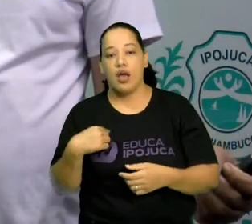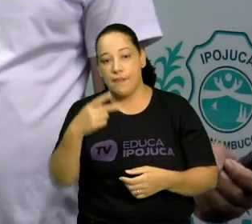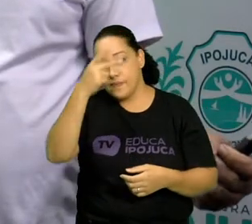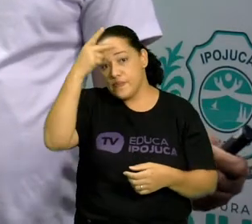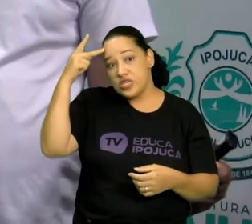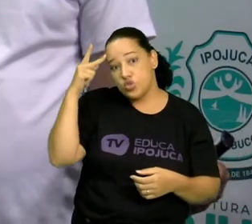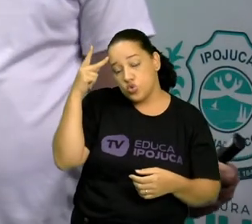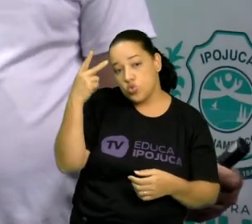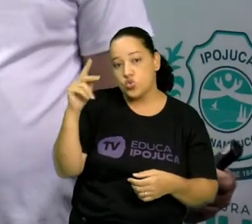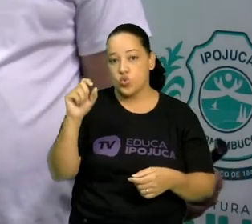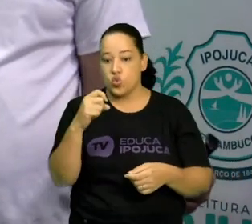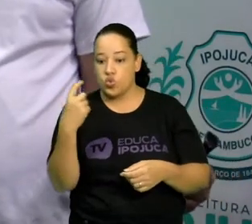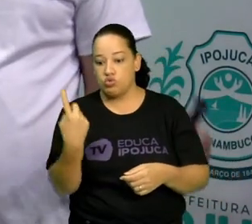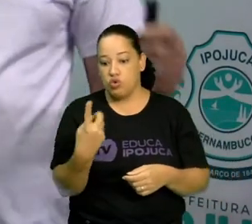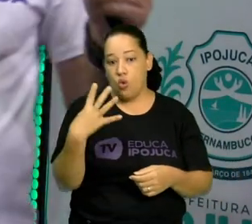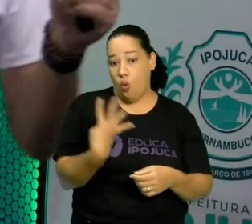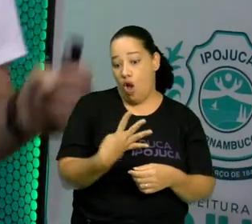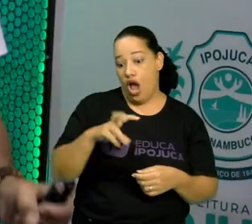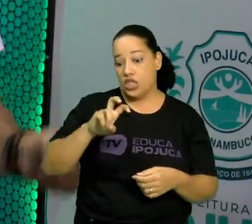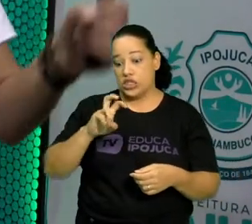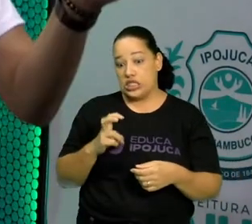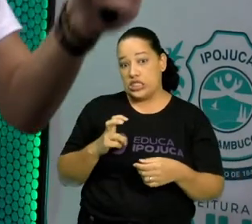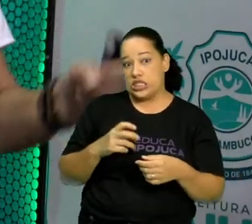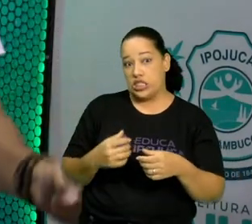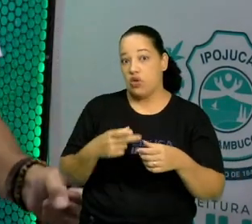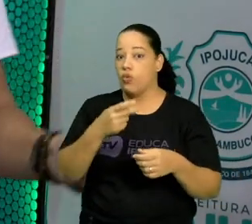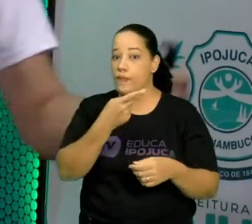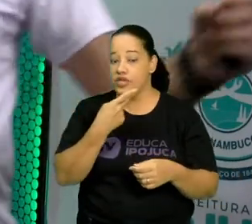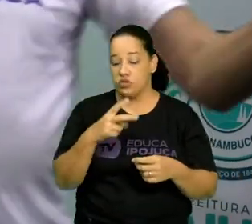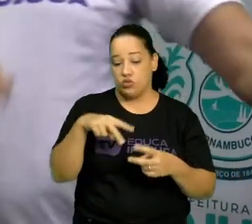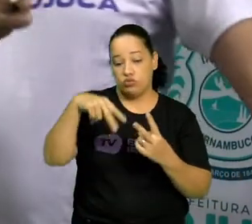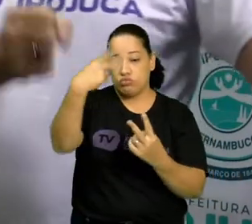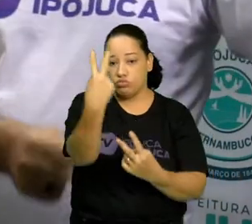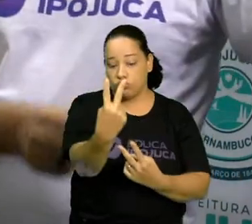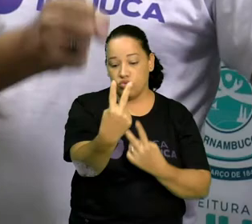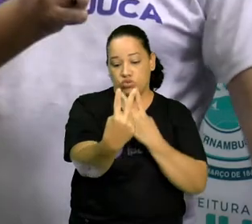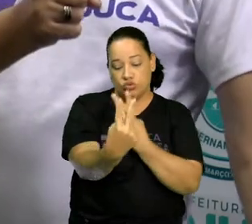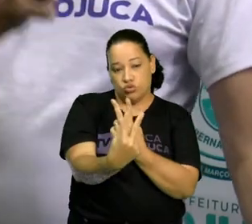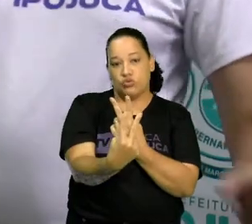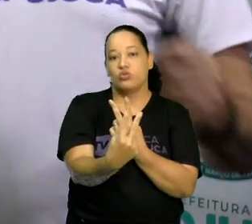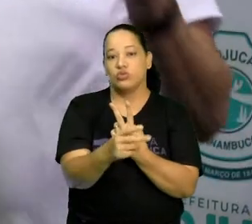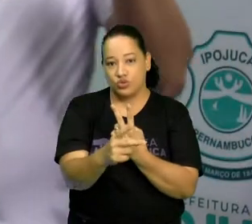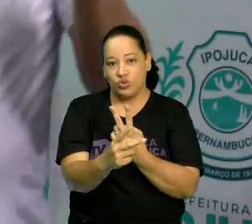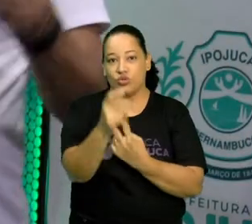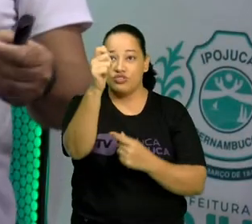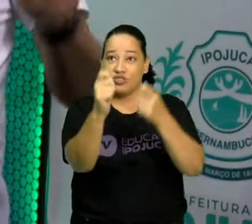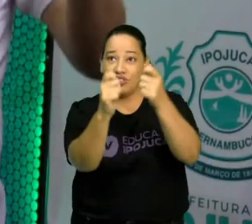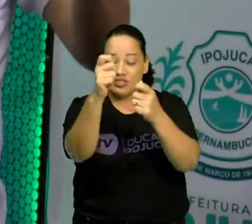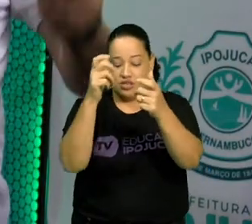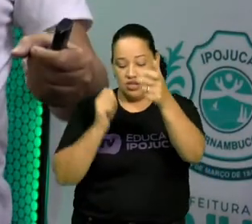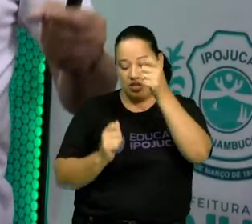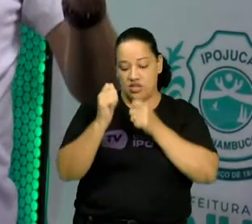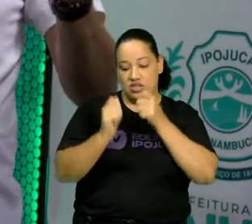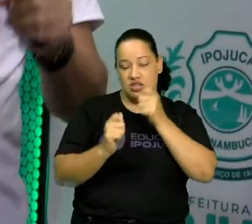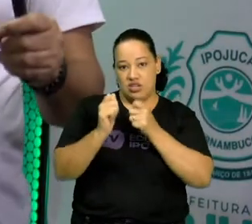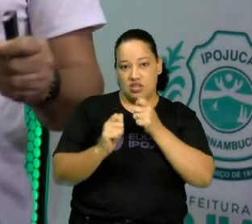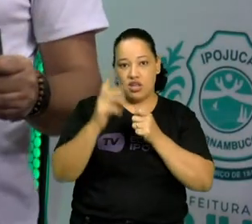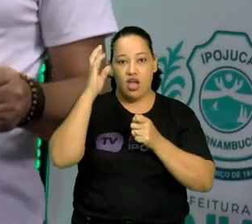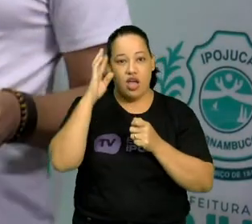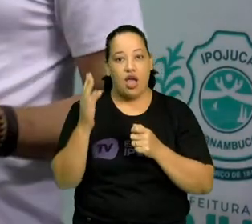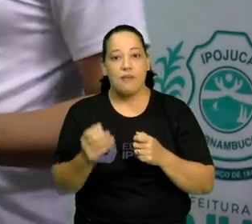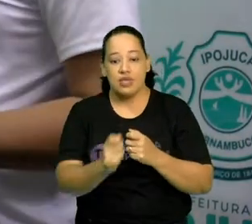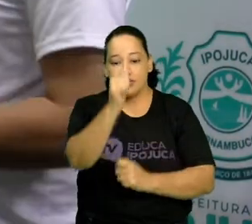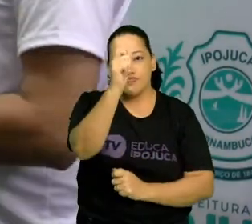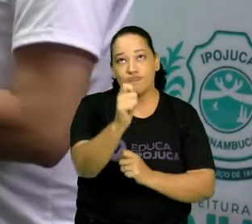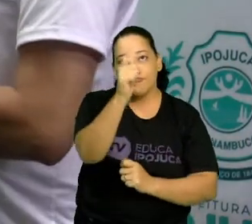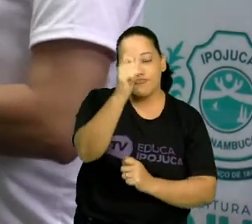cinco manipuladores manipulam o mesmo boneco. Dois manipulam um braço, dois manipulam outro, um outro manipula a cabeça com as